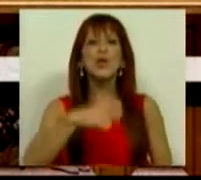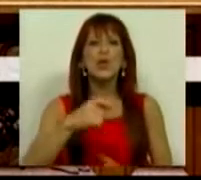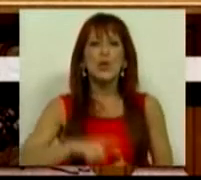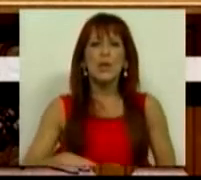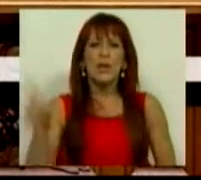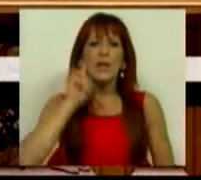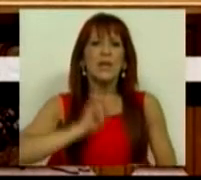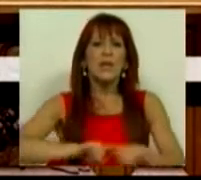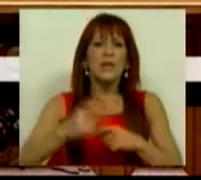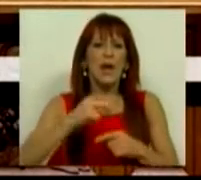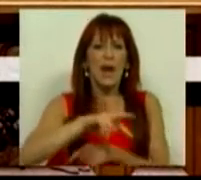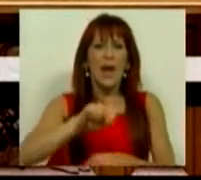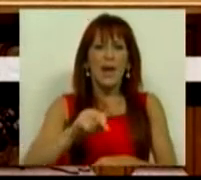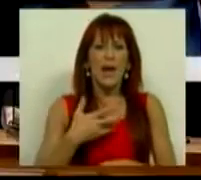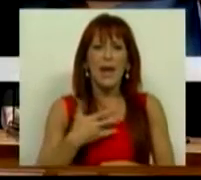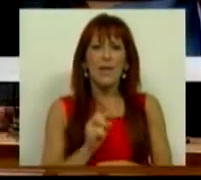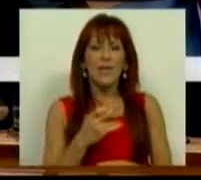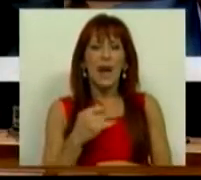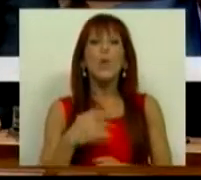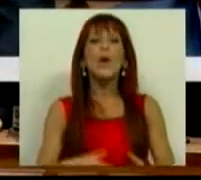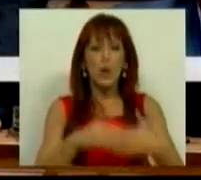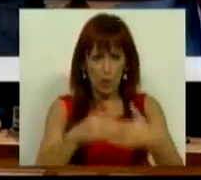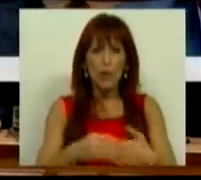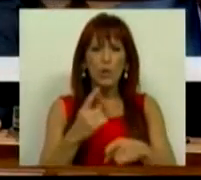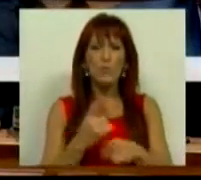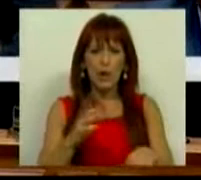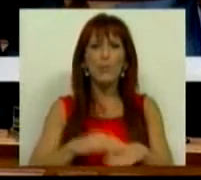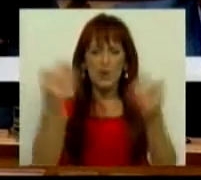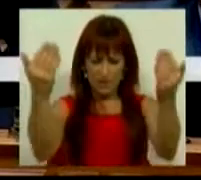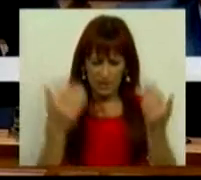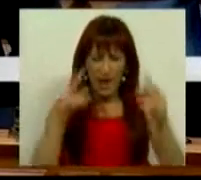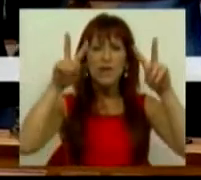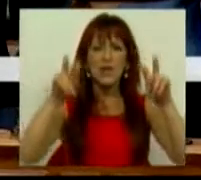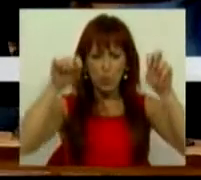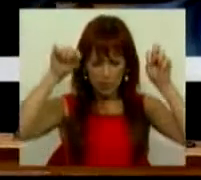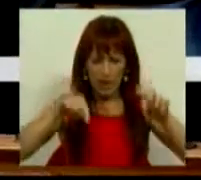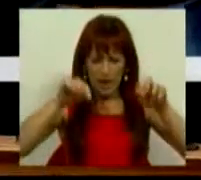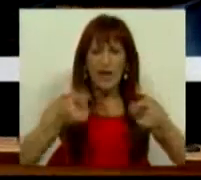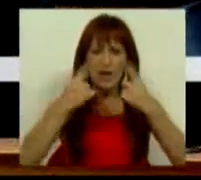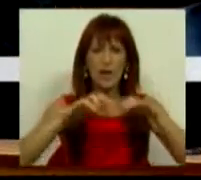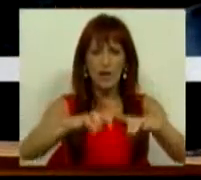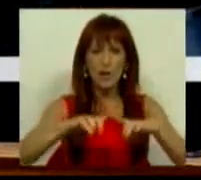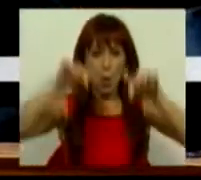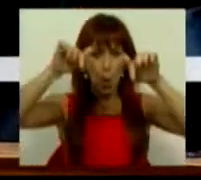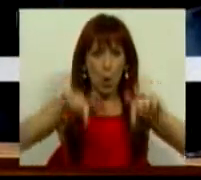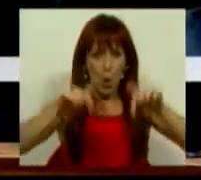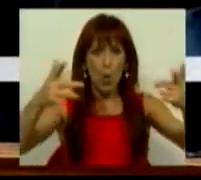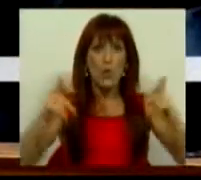Presidente, Senhora Deputada Ana Drago, também cumprimento por ter trazido este assunto aqui ao plenário